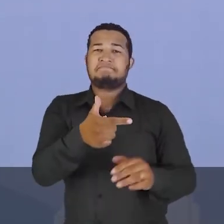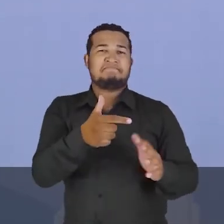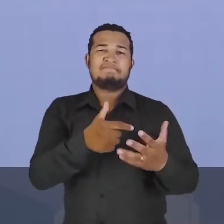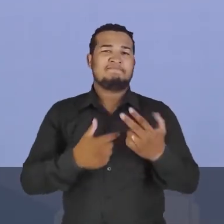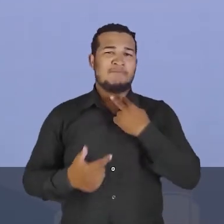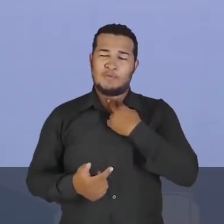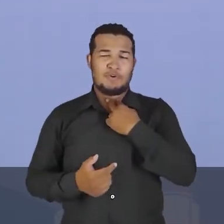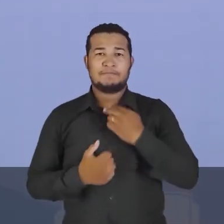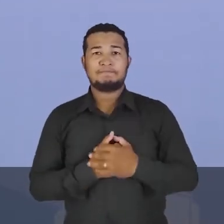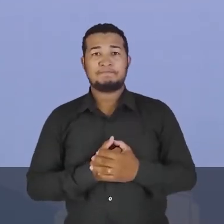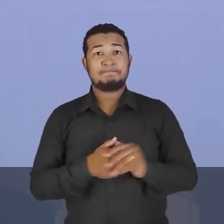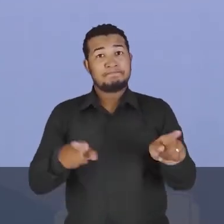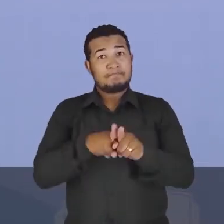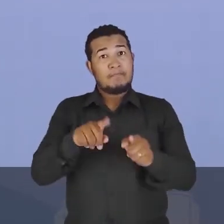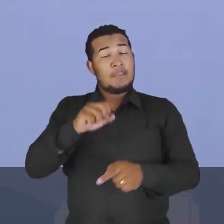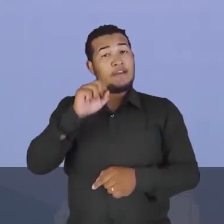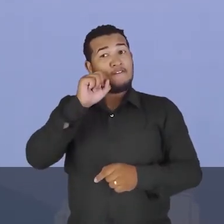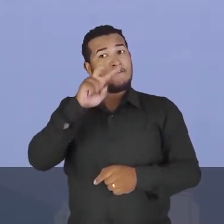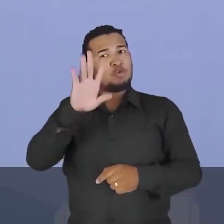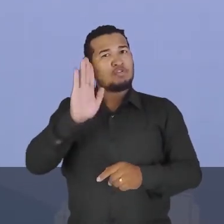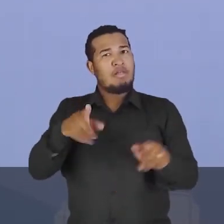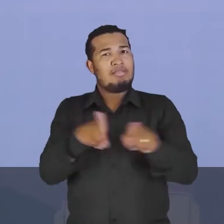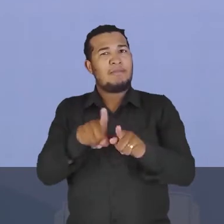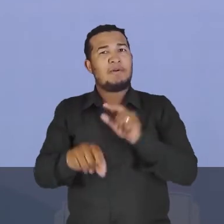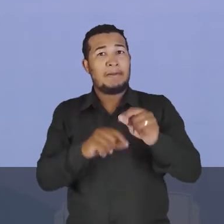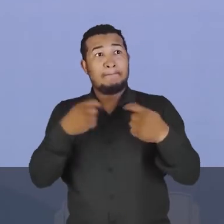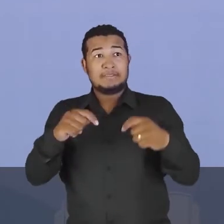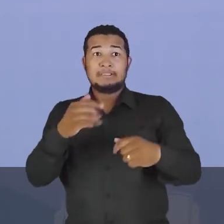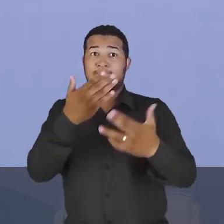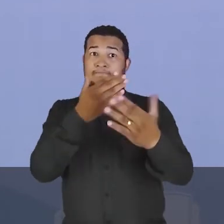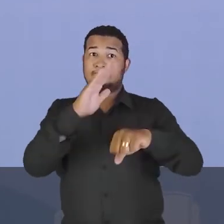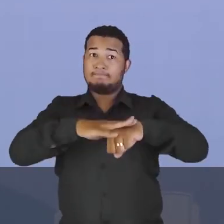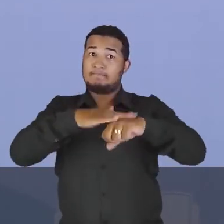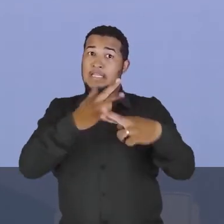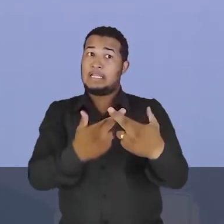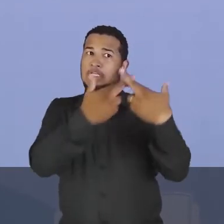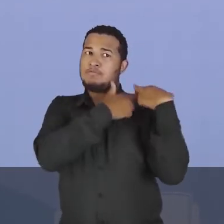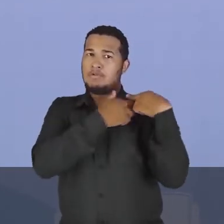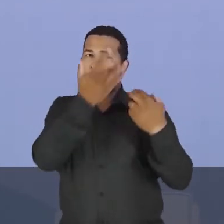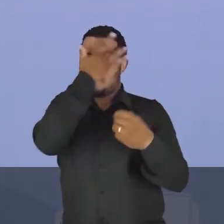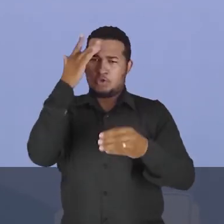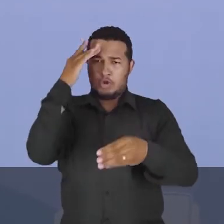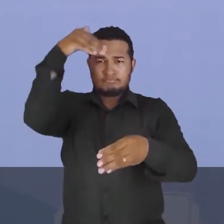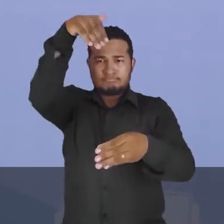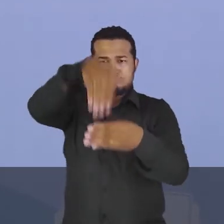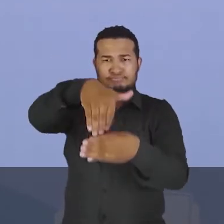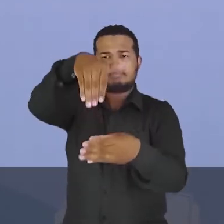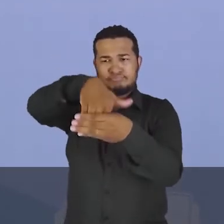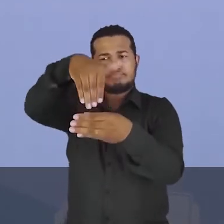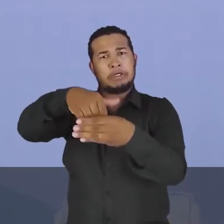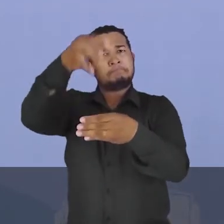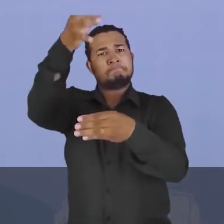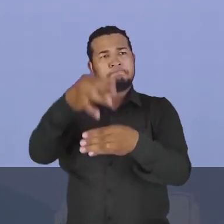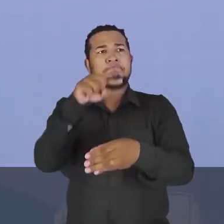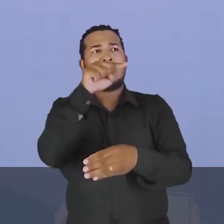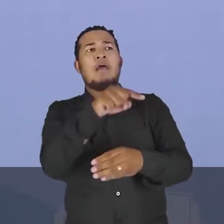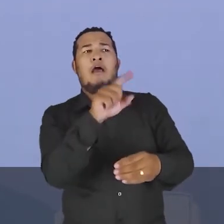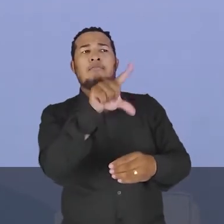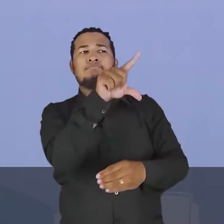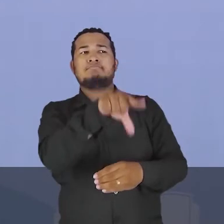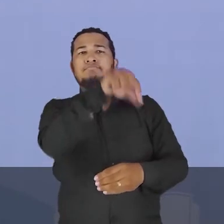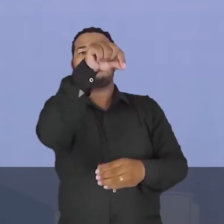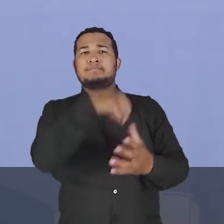outro ponto que nós vimos é compreender que devemos eleger responsavelmente pessoas para nos representarem. Nós precisamos